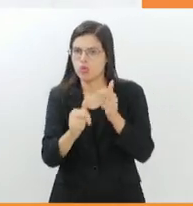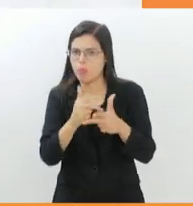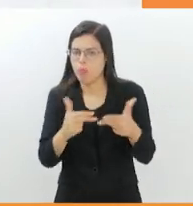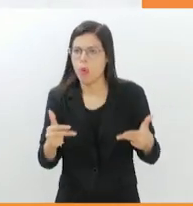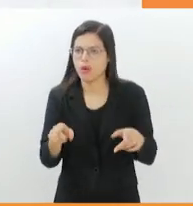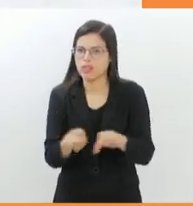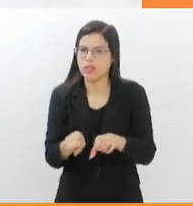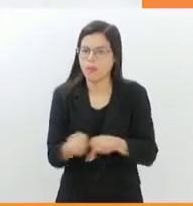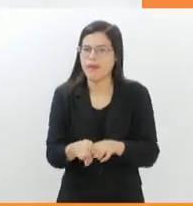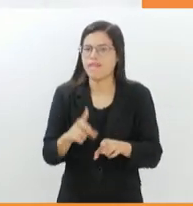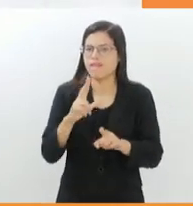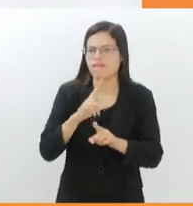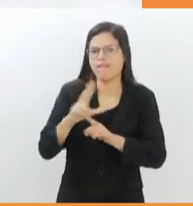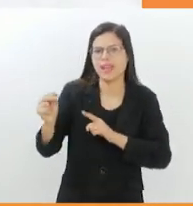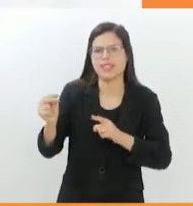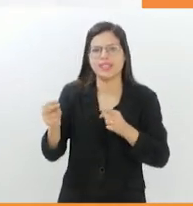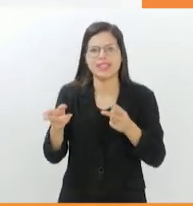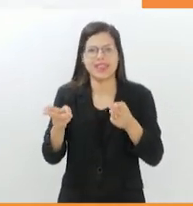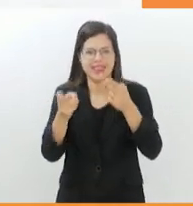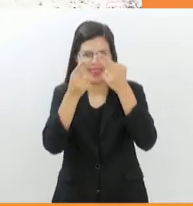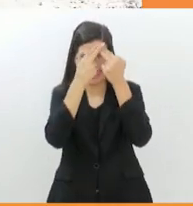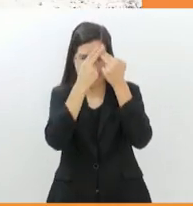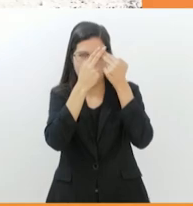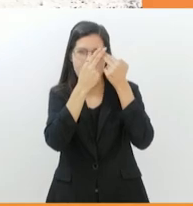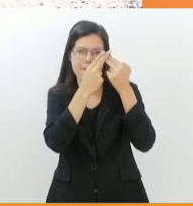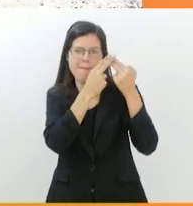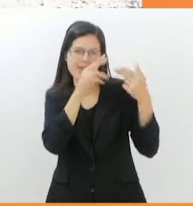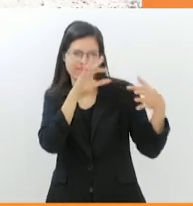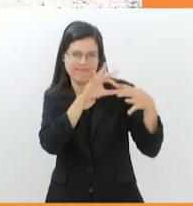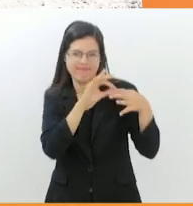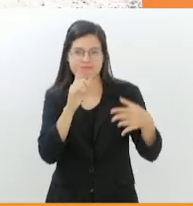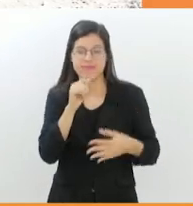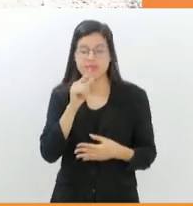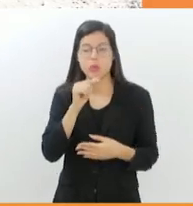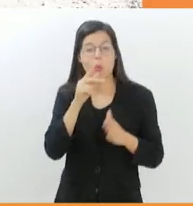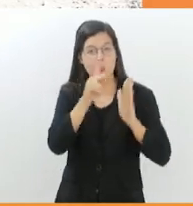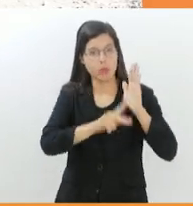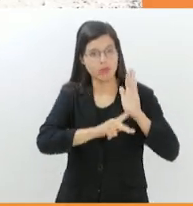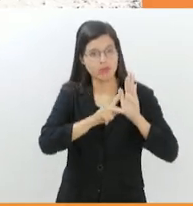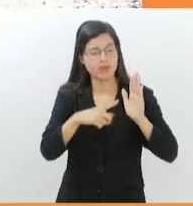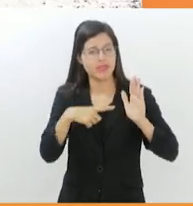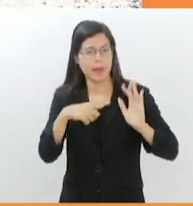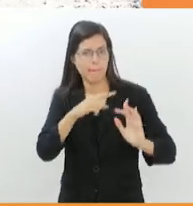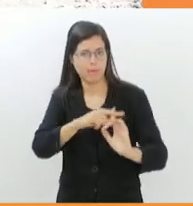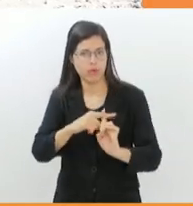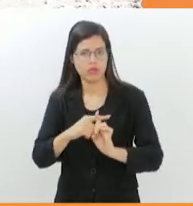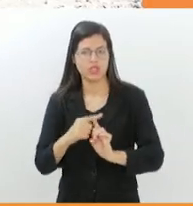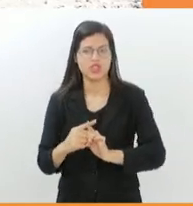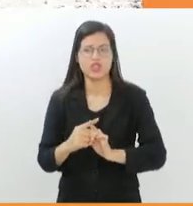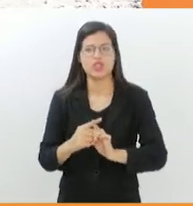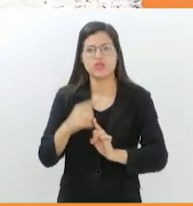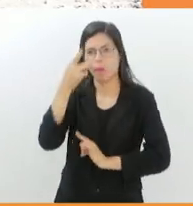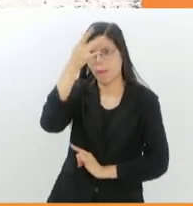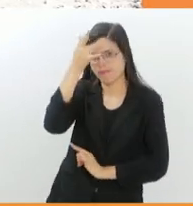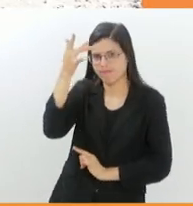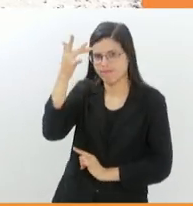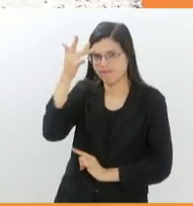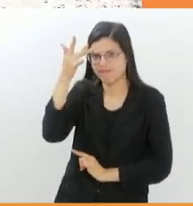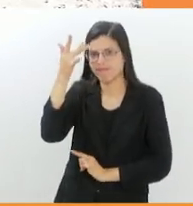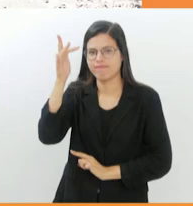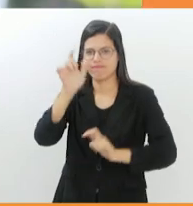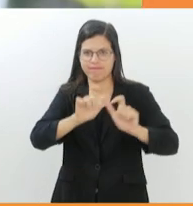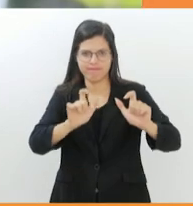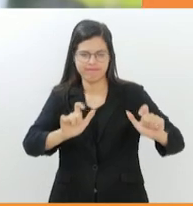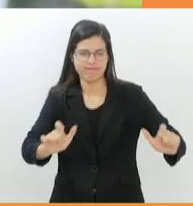ligados à água, o projeto tem trazido benefícios adicionais que colaboram até mesmo para a saúde mental dos